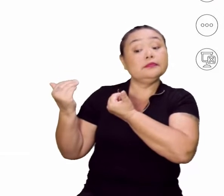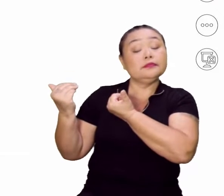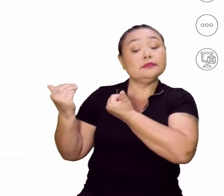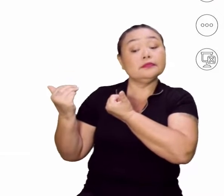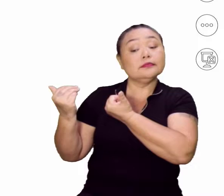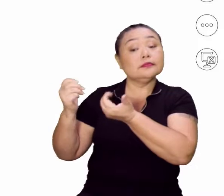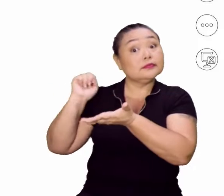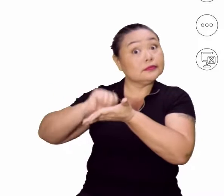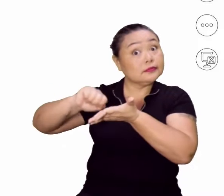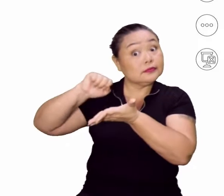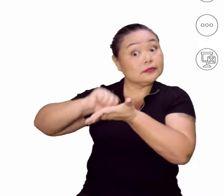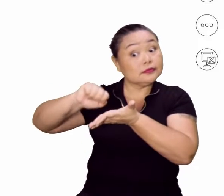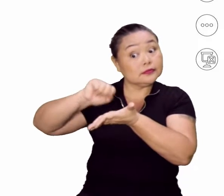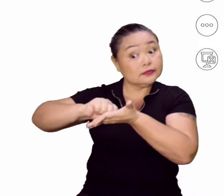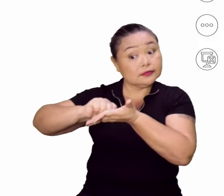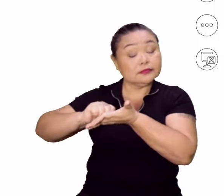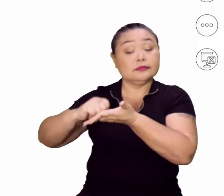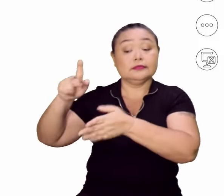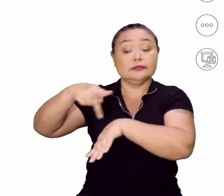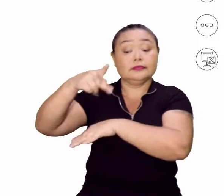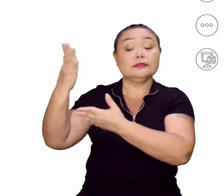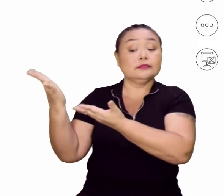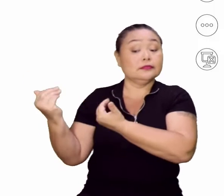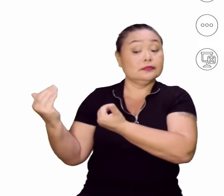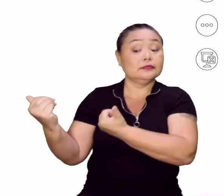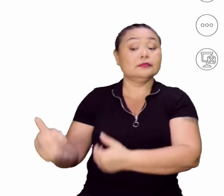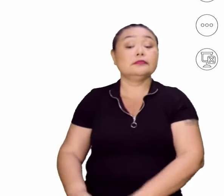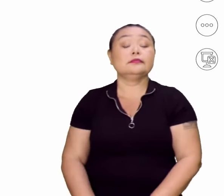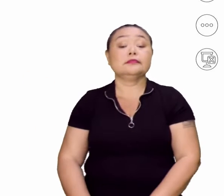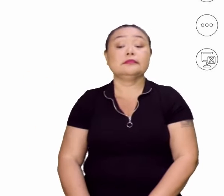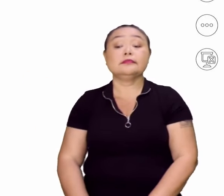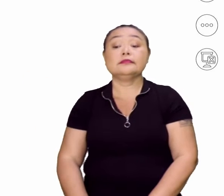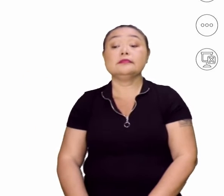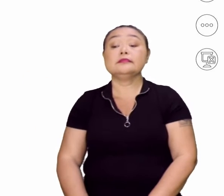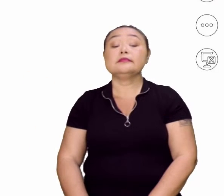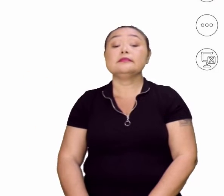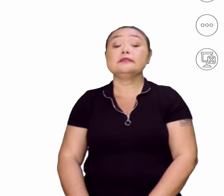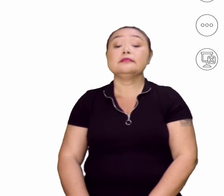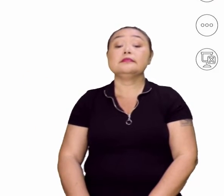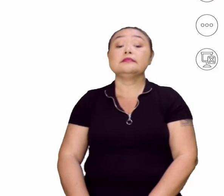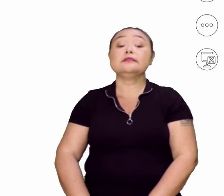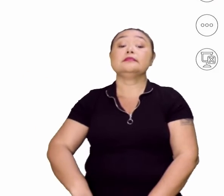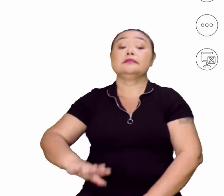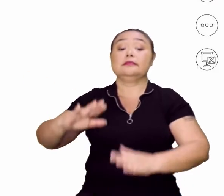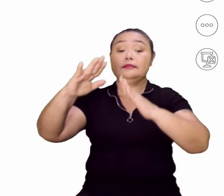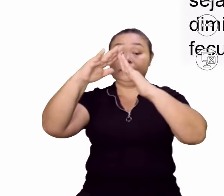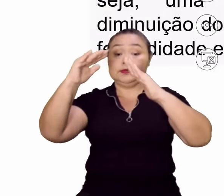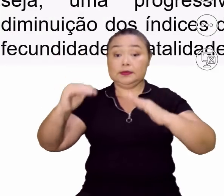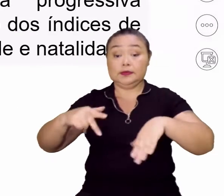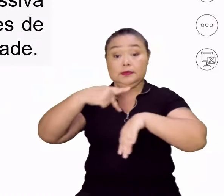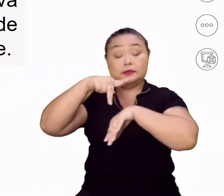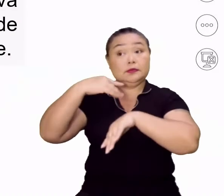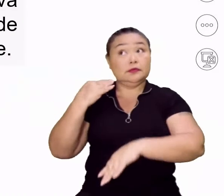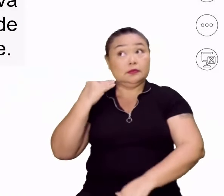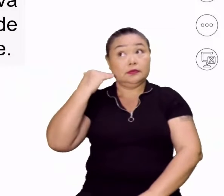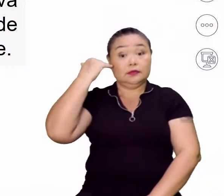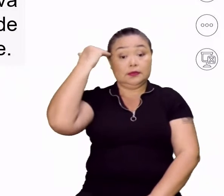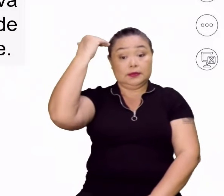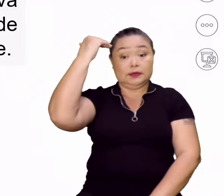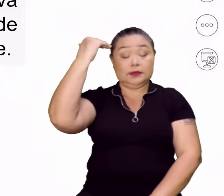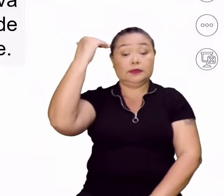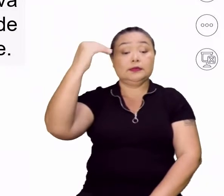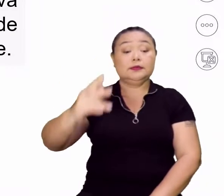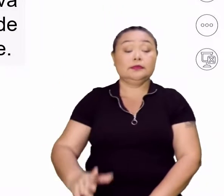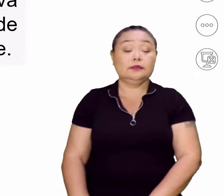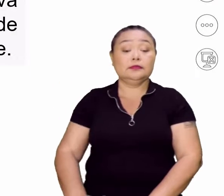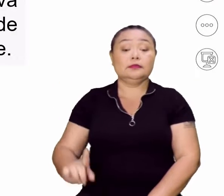ok? Anote isso, país jovem. Perfeito. Pirâmide de país adulto. Já tem uma mudança, né, Jorginho? É isso